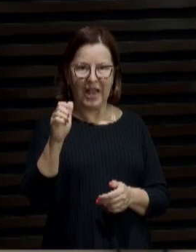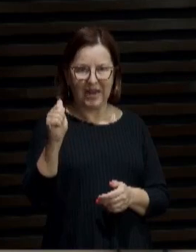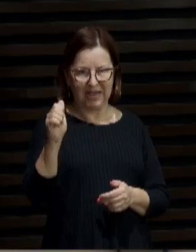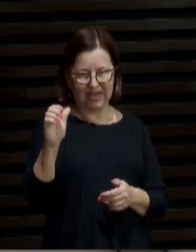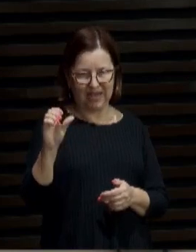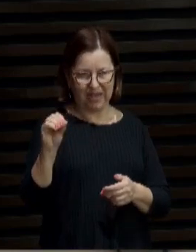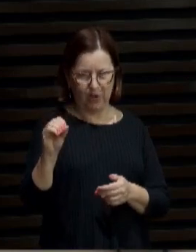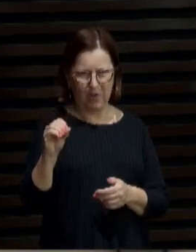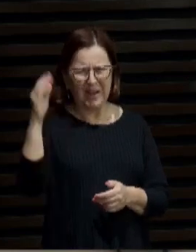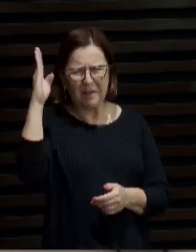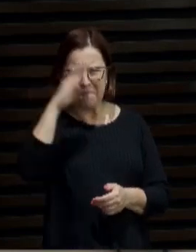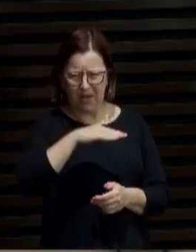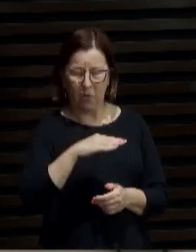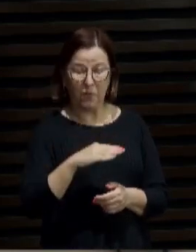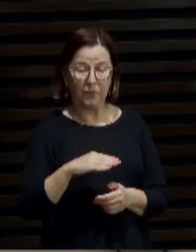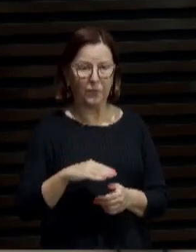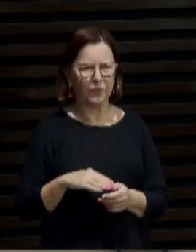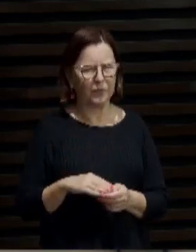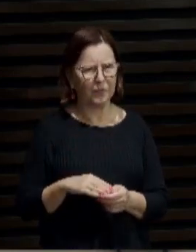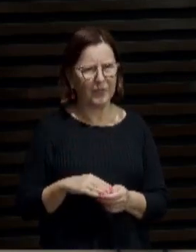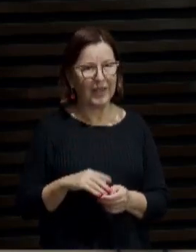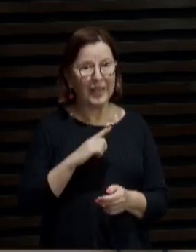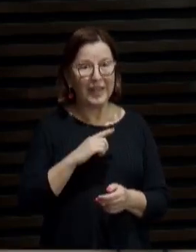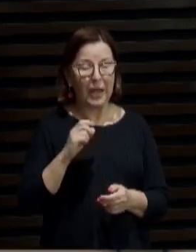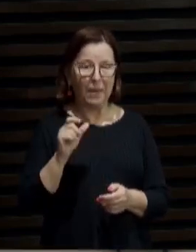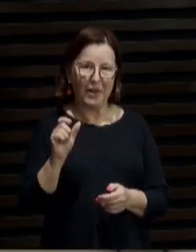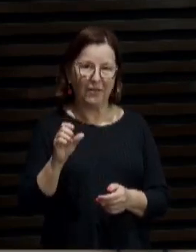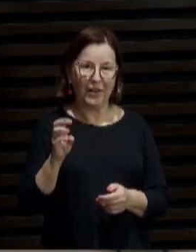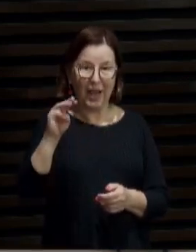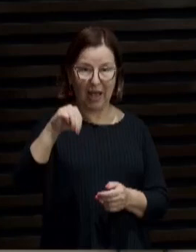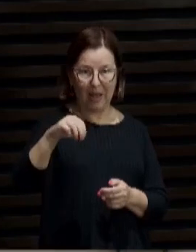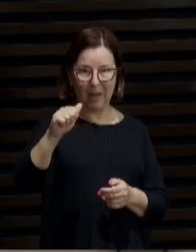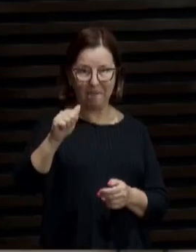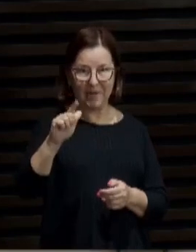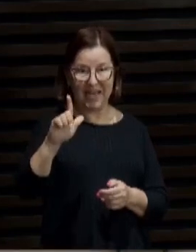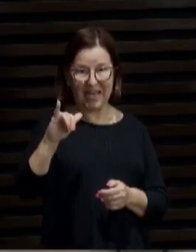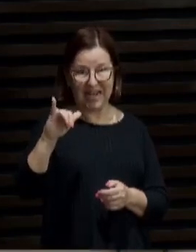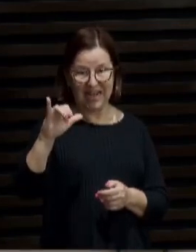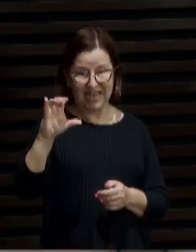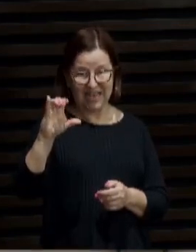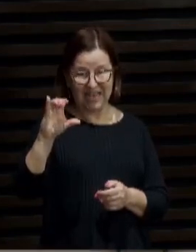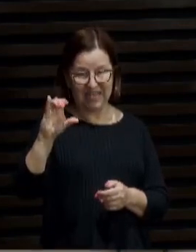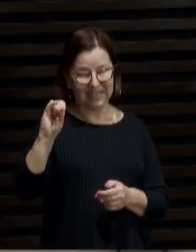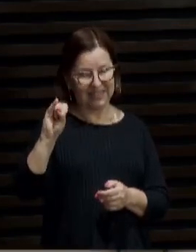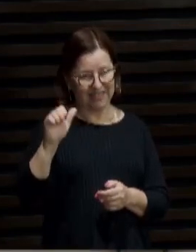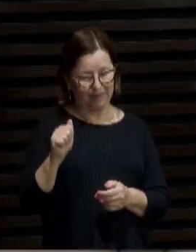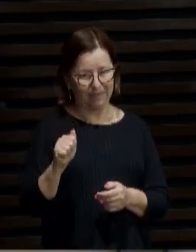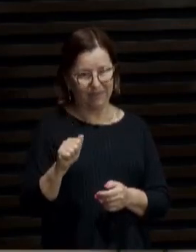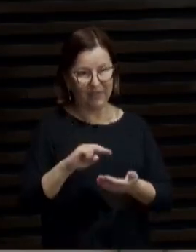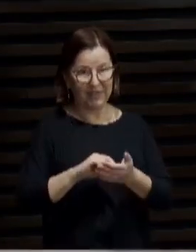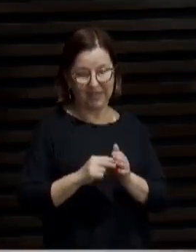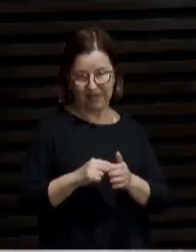chamada malícia. Você sabe o que é malícia? Malícia é inteligência menos amor,